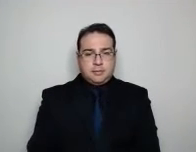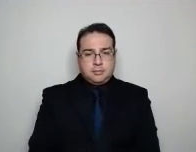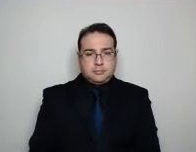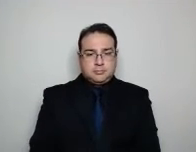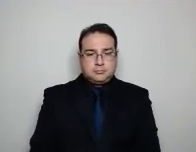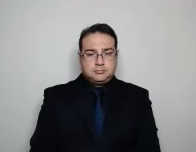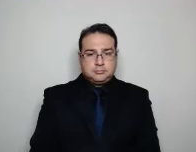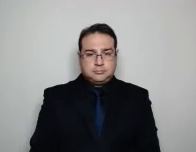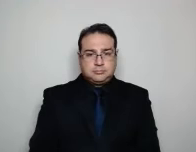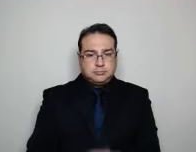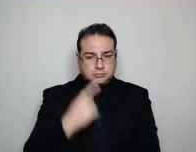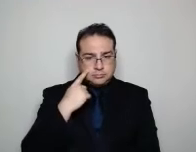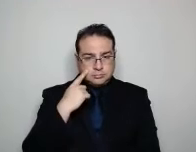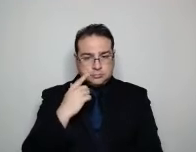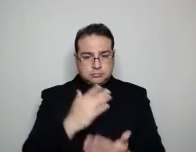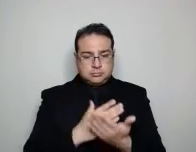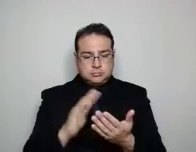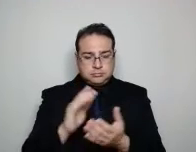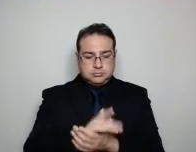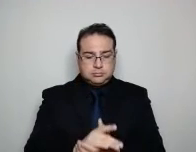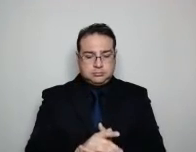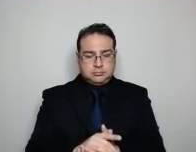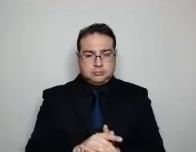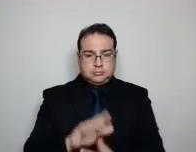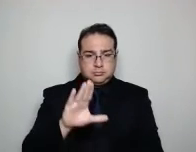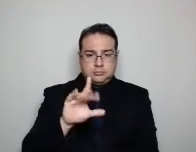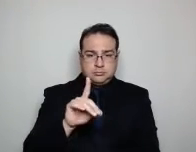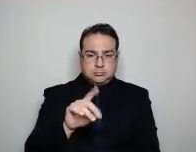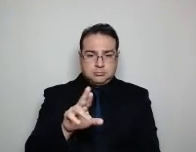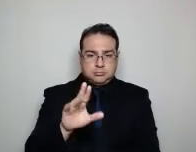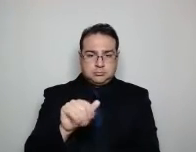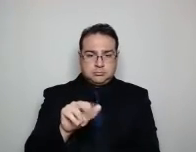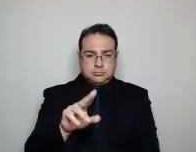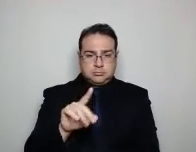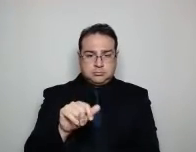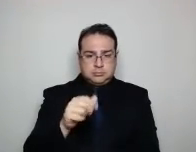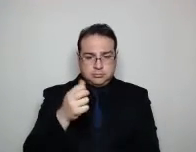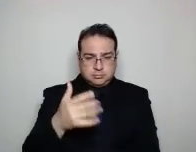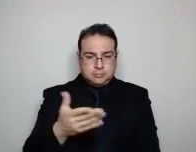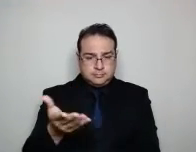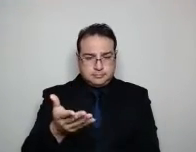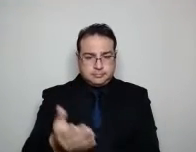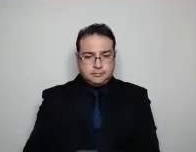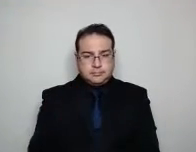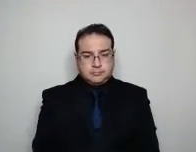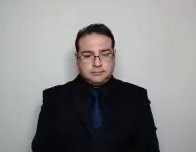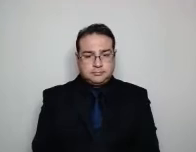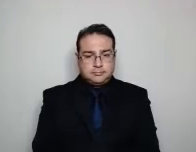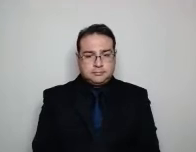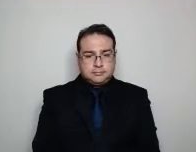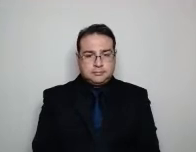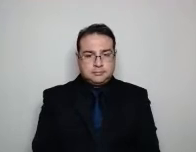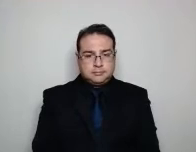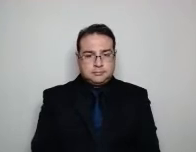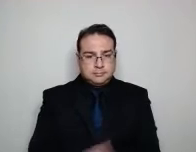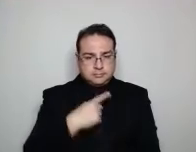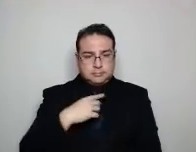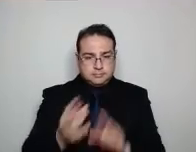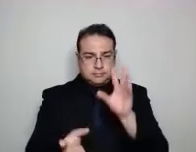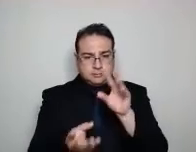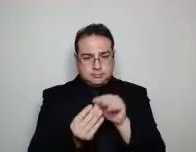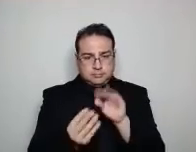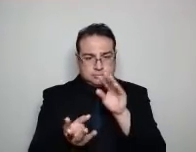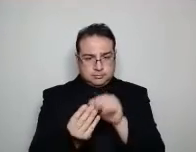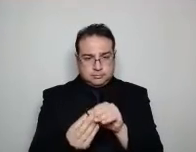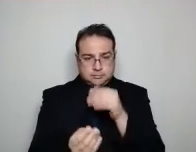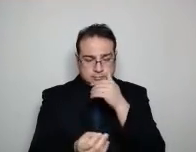Vamos começar pela doutora Bárbara. Está com a palavra, doutor. Faça um apelo, se puder ser sucinto.